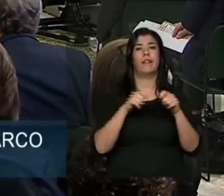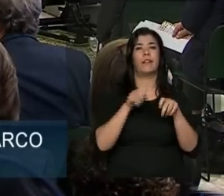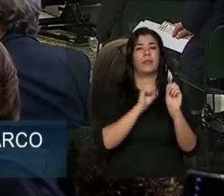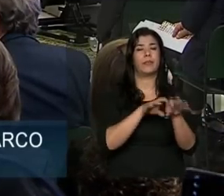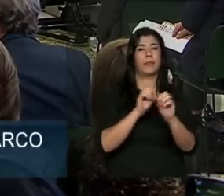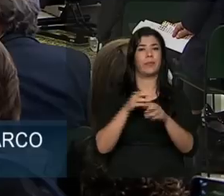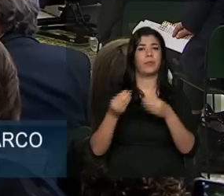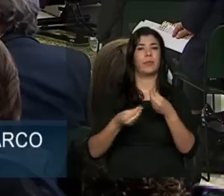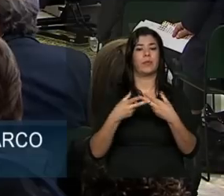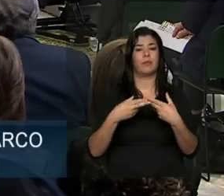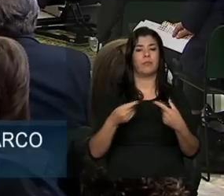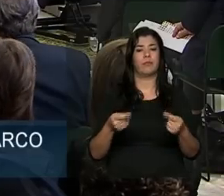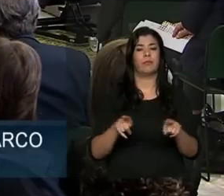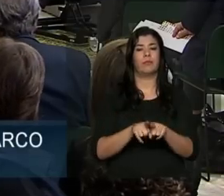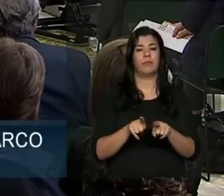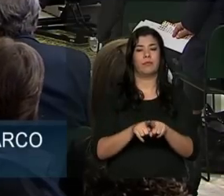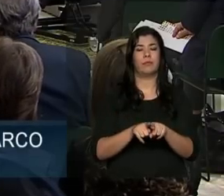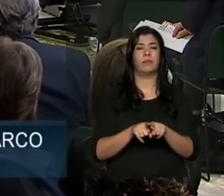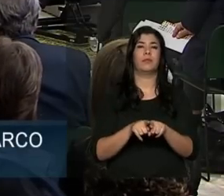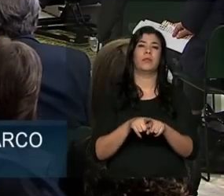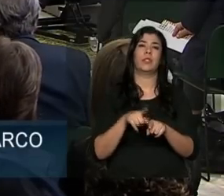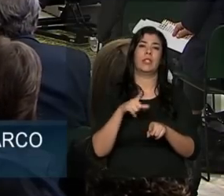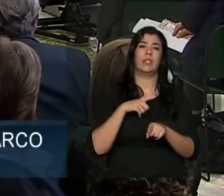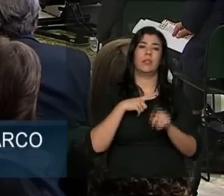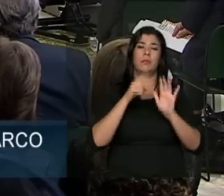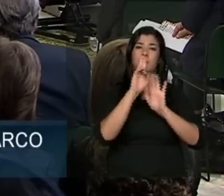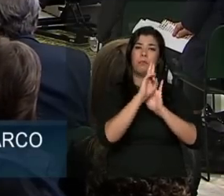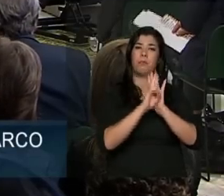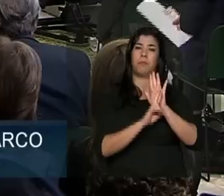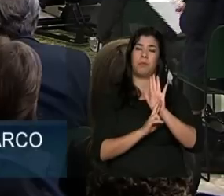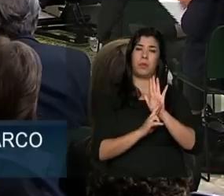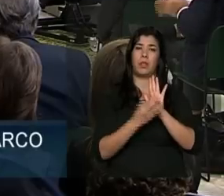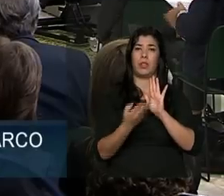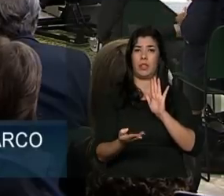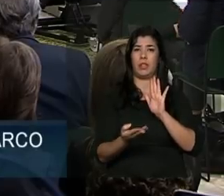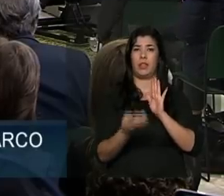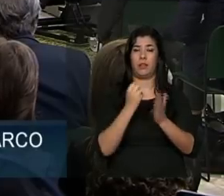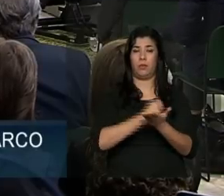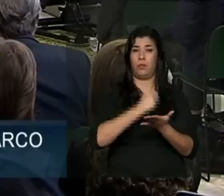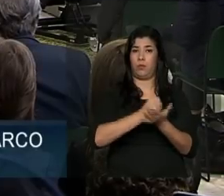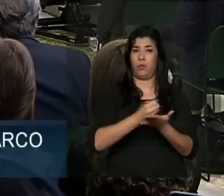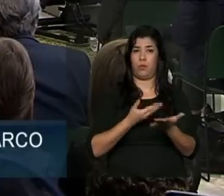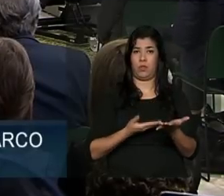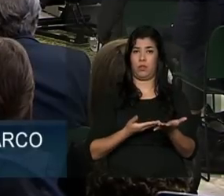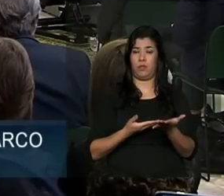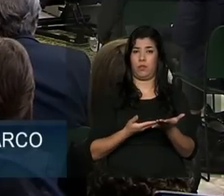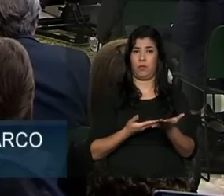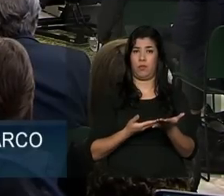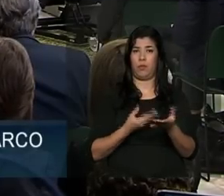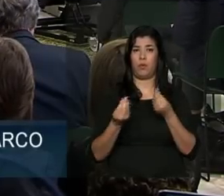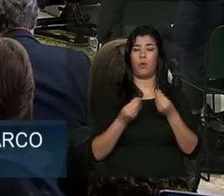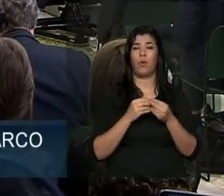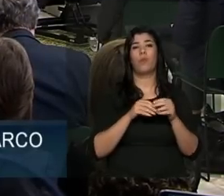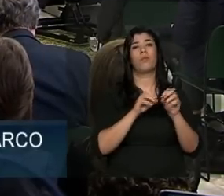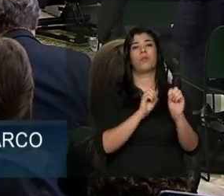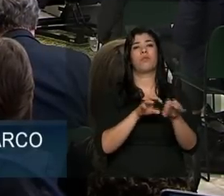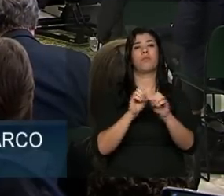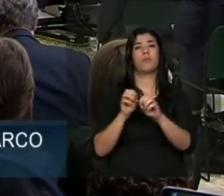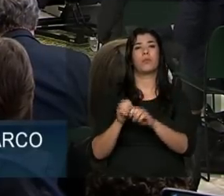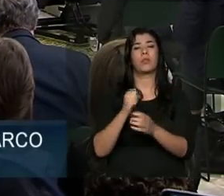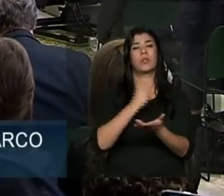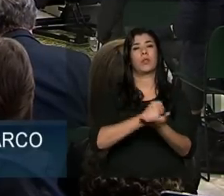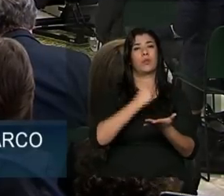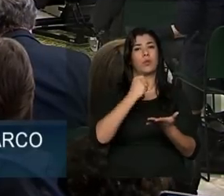vão entender as regras, porque é fazer contrato. Ah, eles vão gerir o mundo deles.